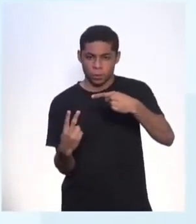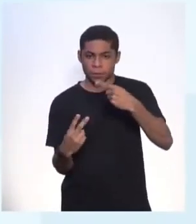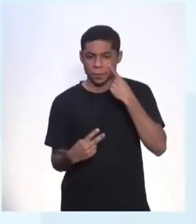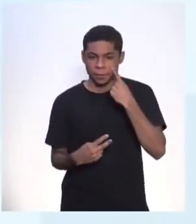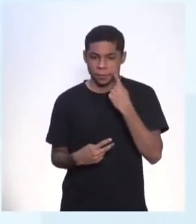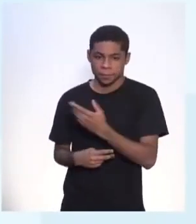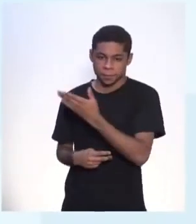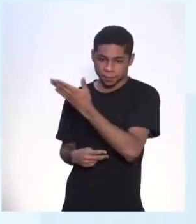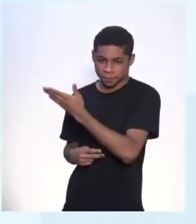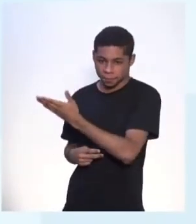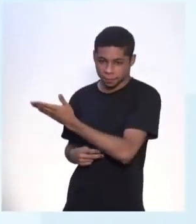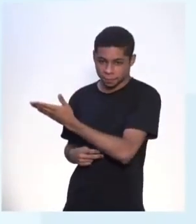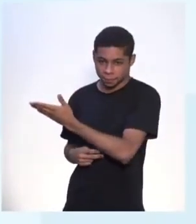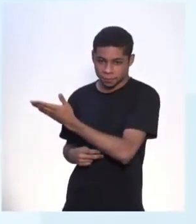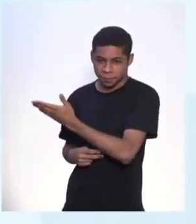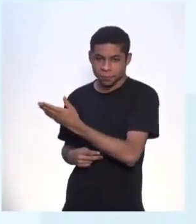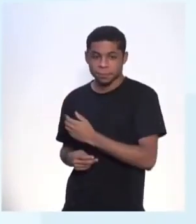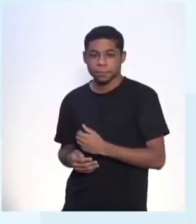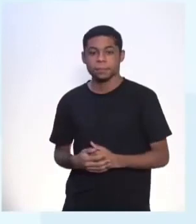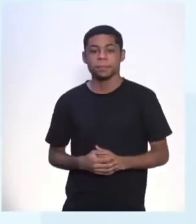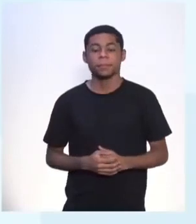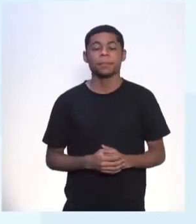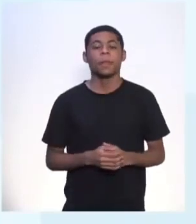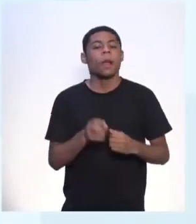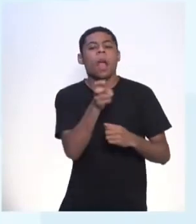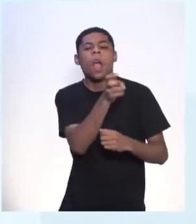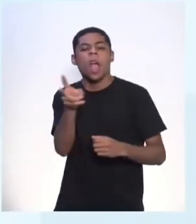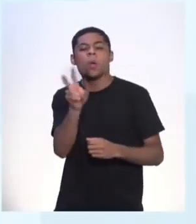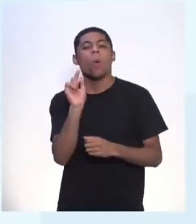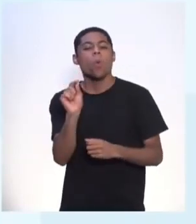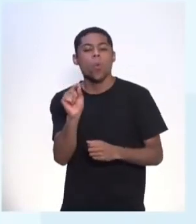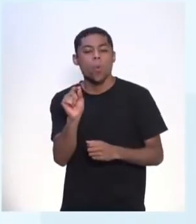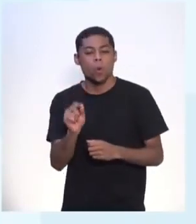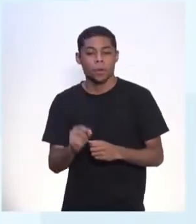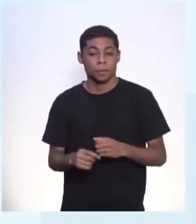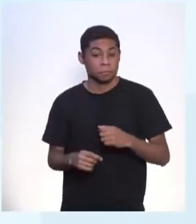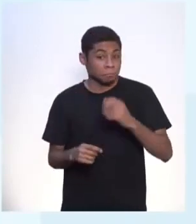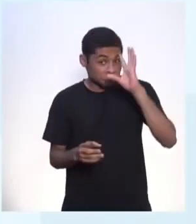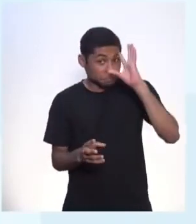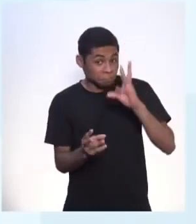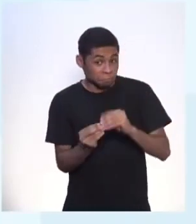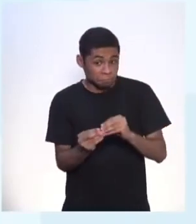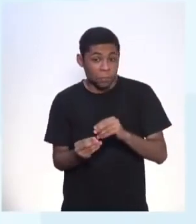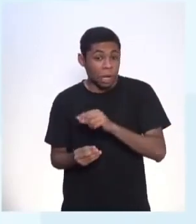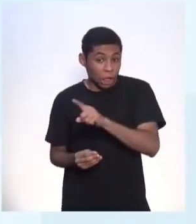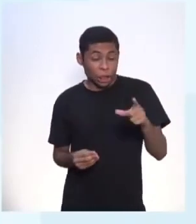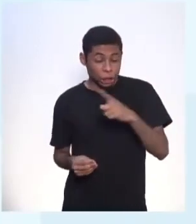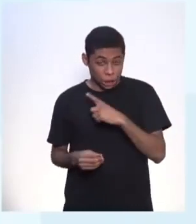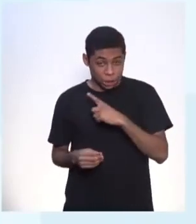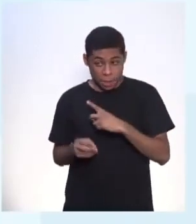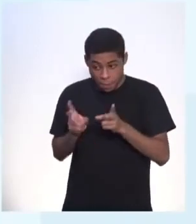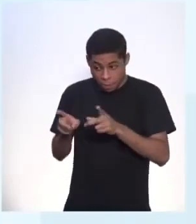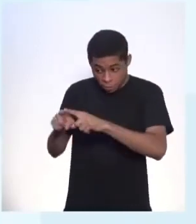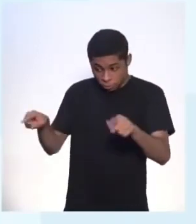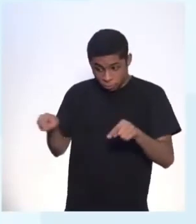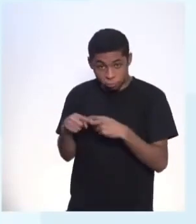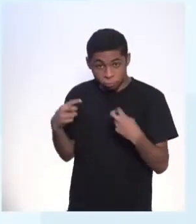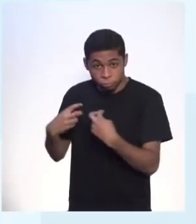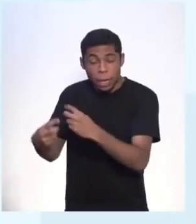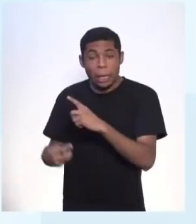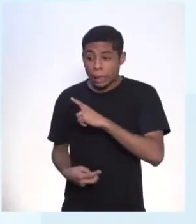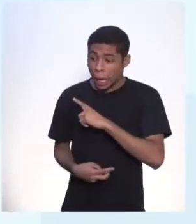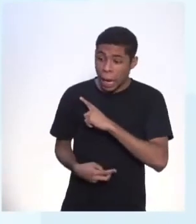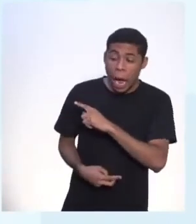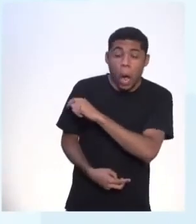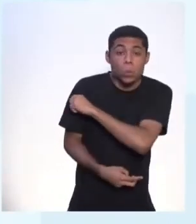aparece uma lacuna para você colocar a fração simplificada. E isso significa dizer que temos na turma 9 meninos